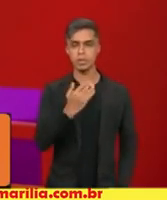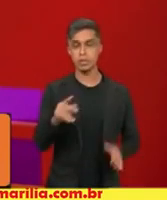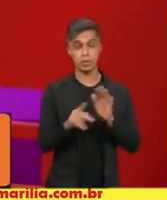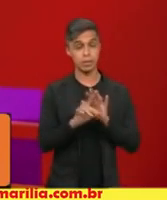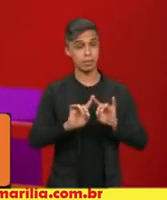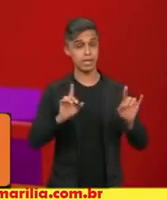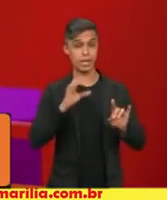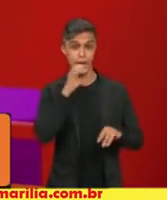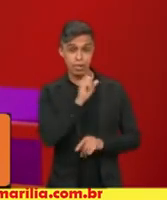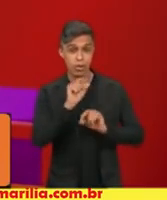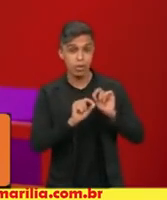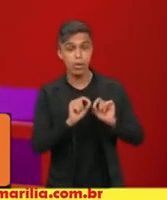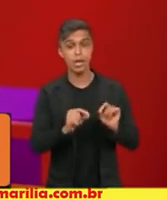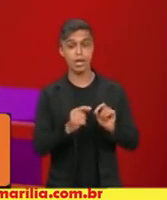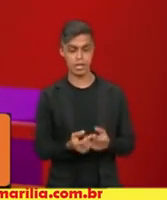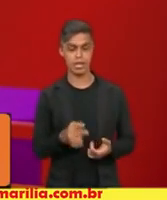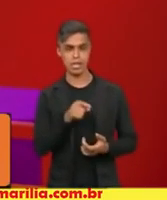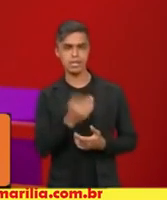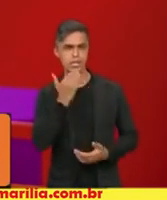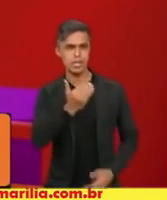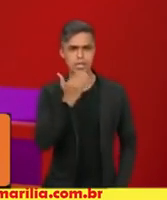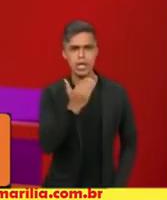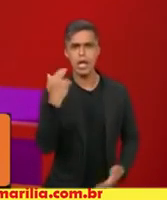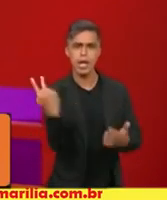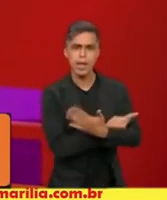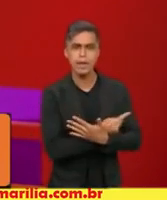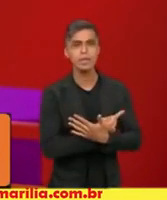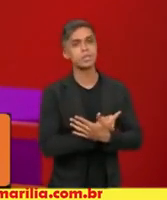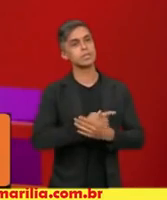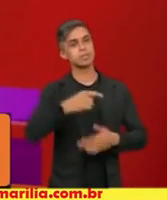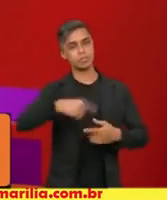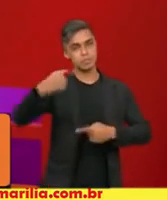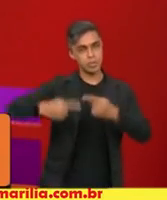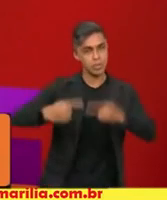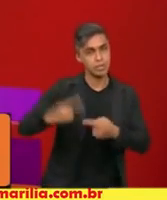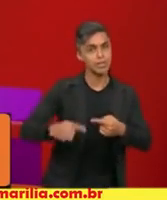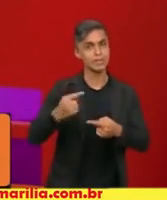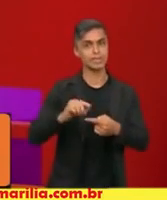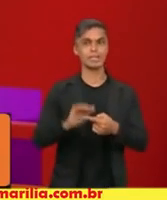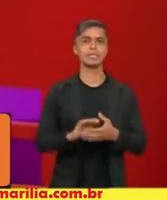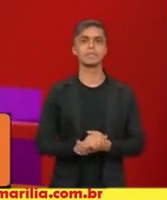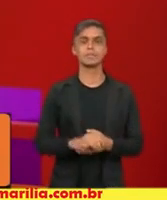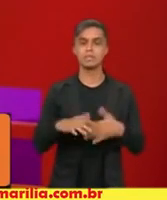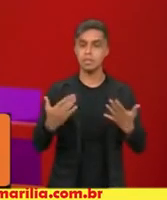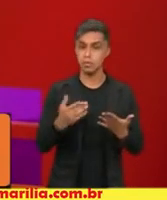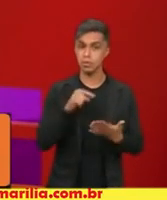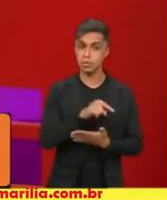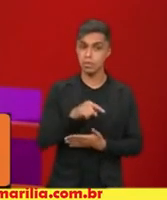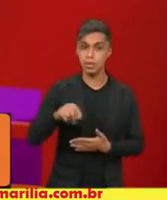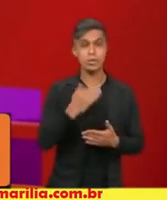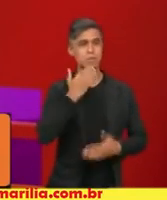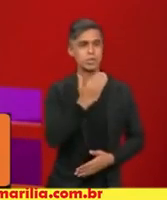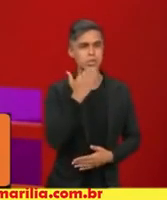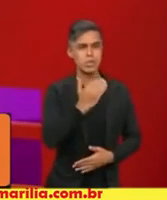muito rapidamente, essas reivindicações se politizaram e foram para além da caserna. São reivindicações que, no fundo,